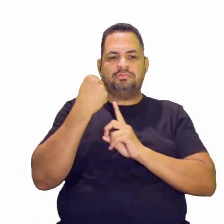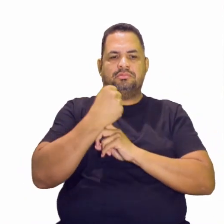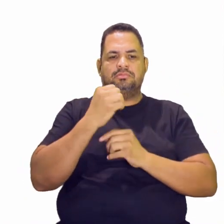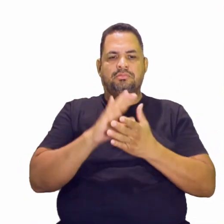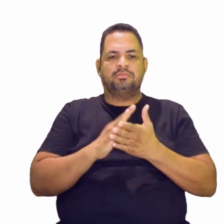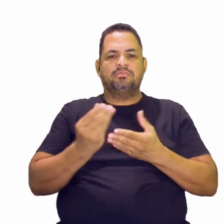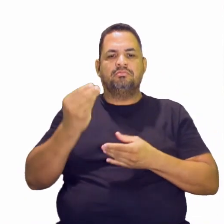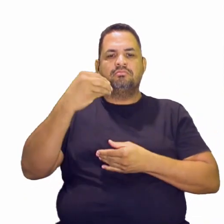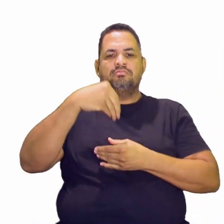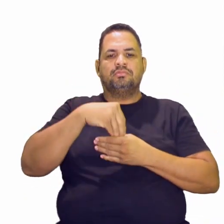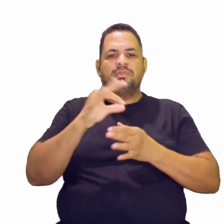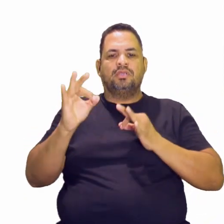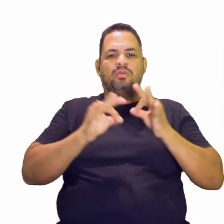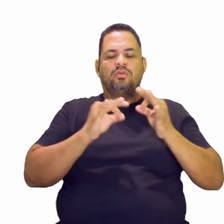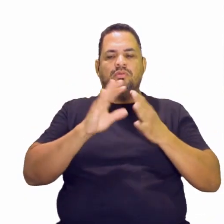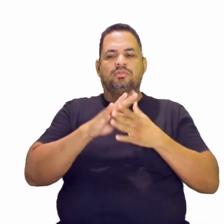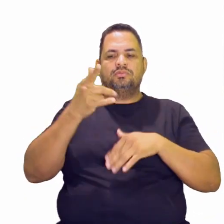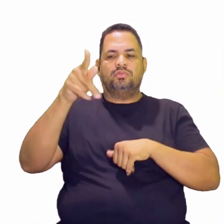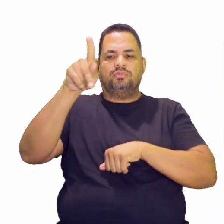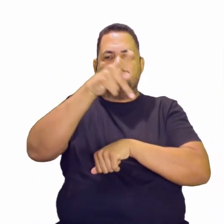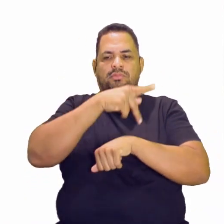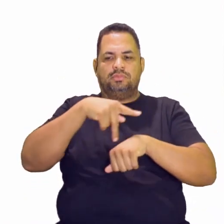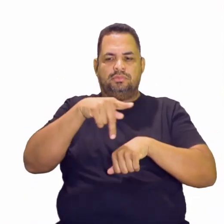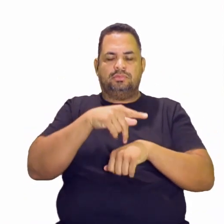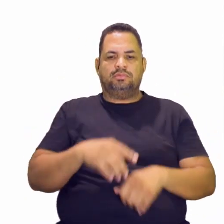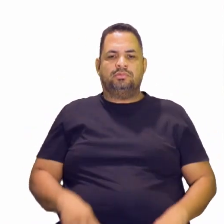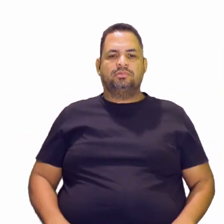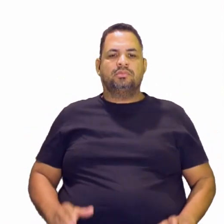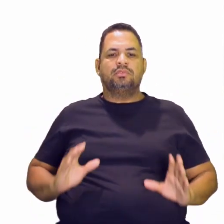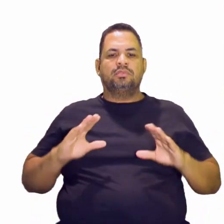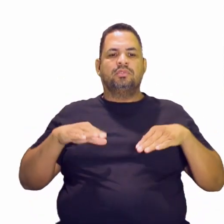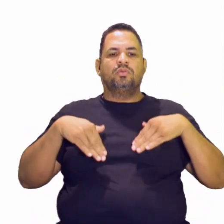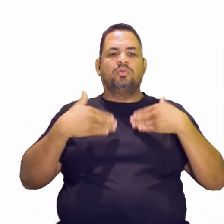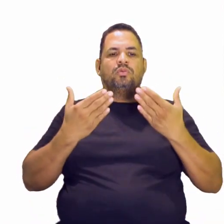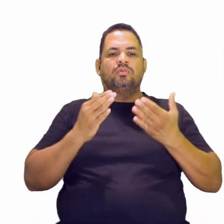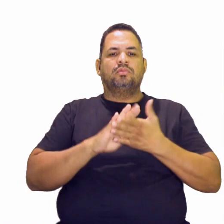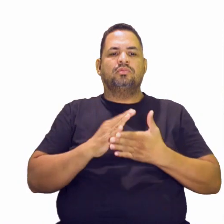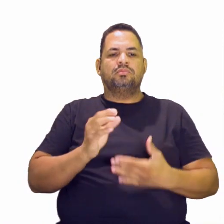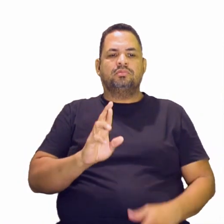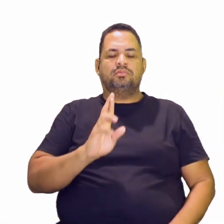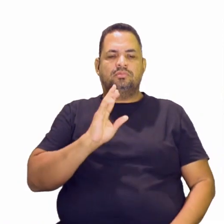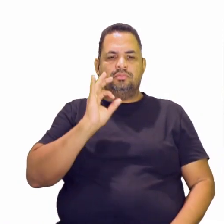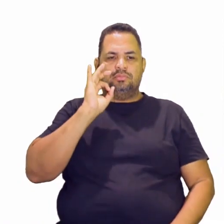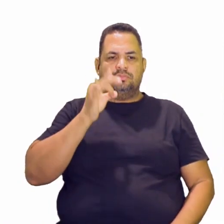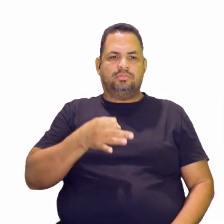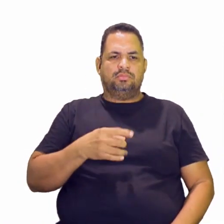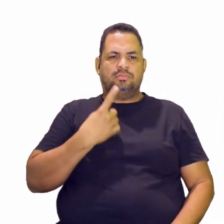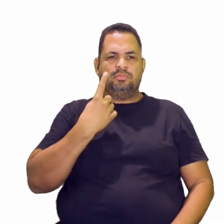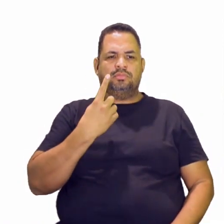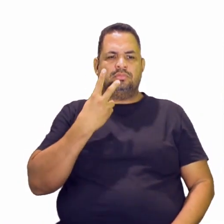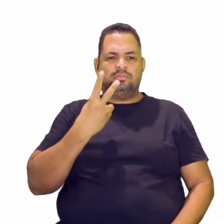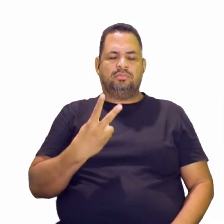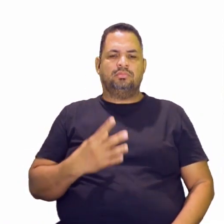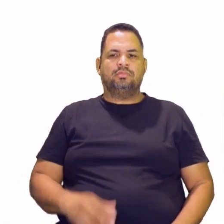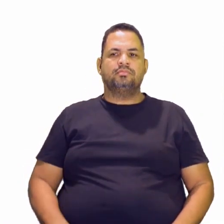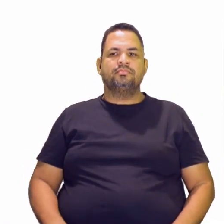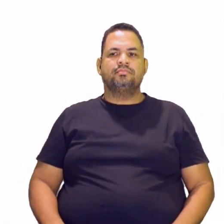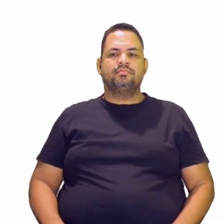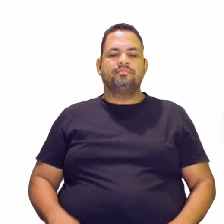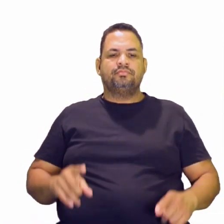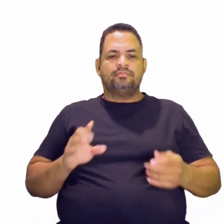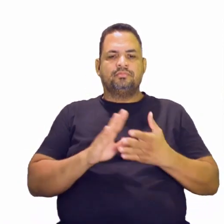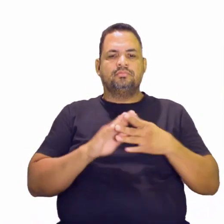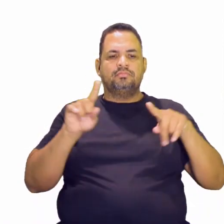relação à ordem internacional? Então, vamos ver qual é a questão correta. 1 e 2. Então, a